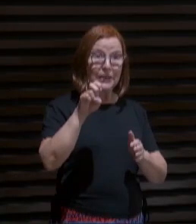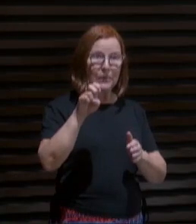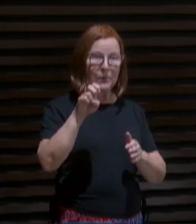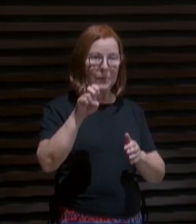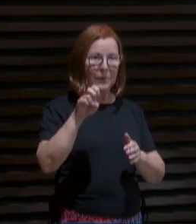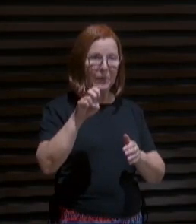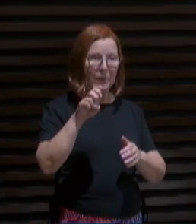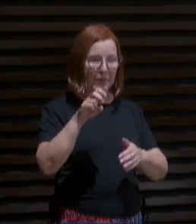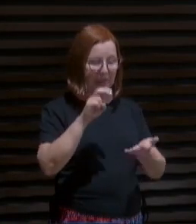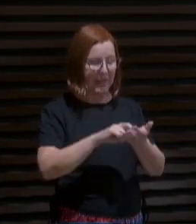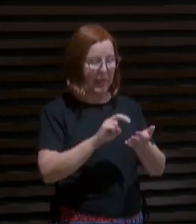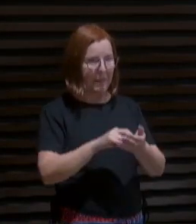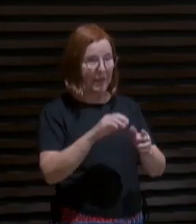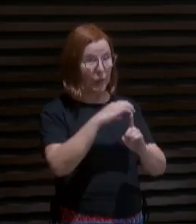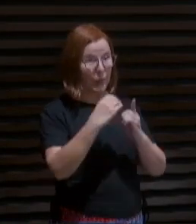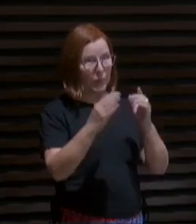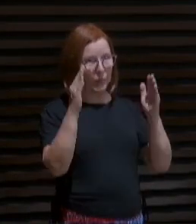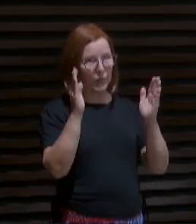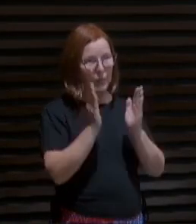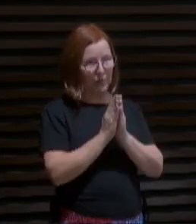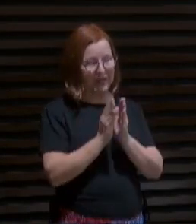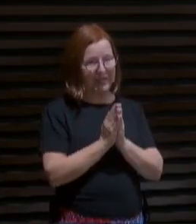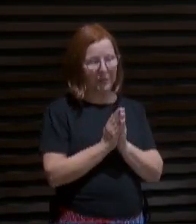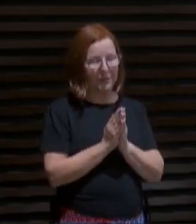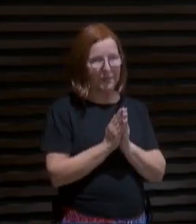no culto de oração.